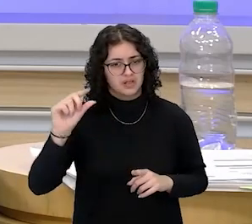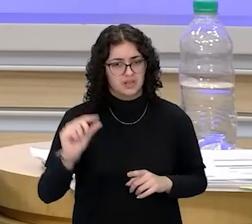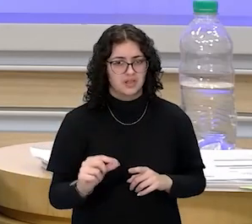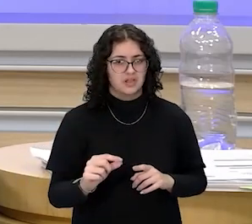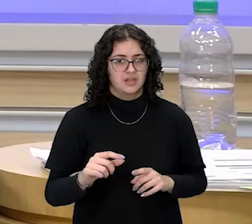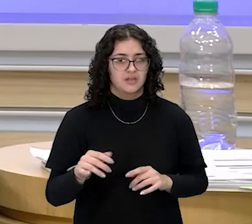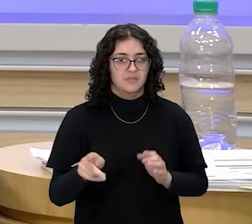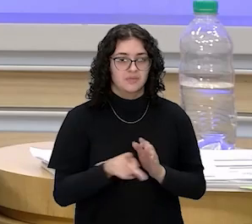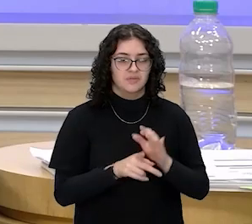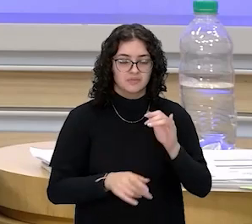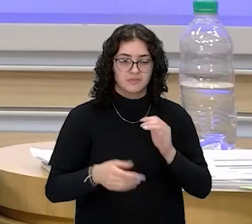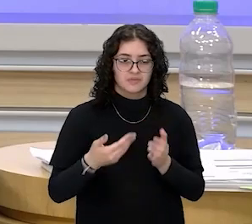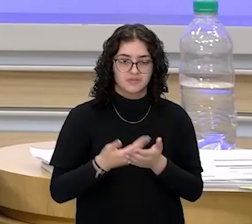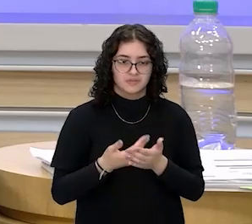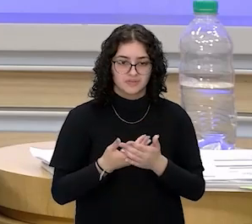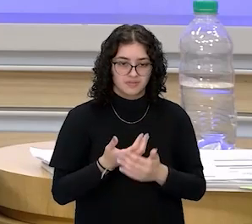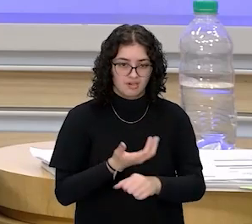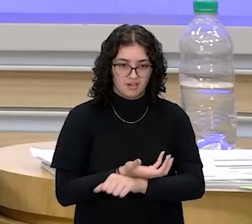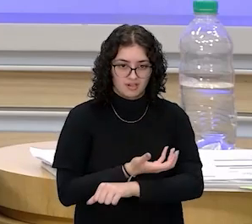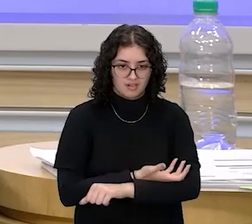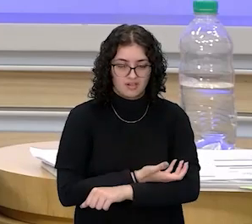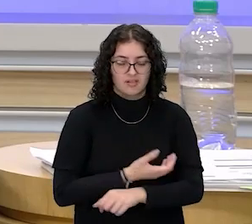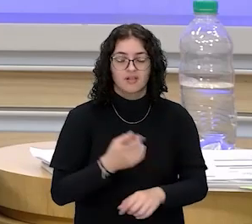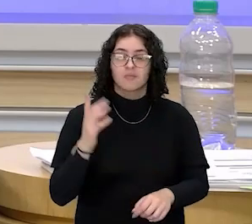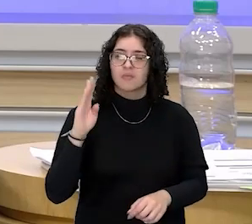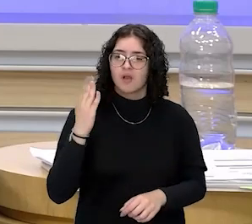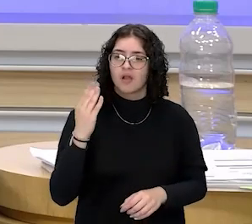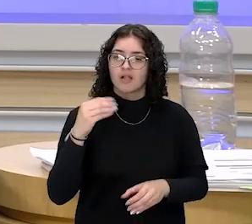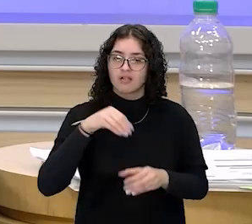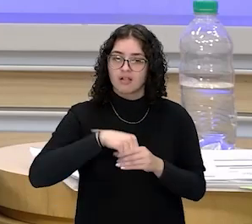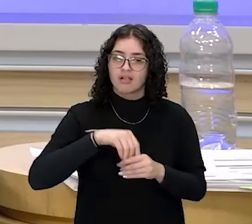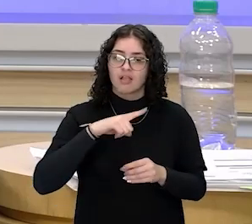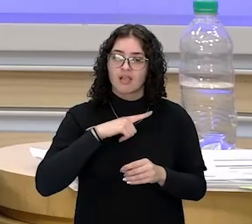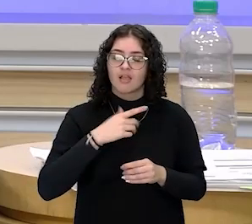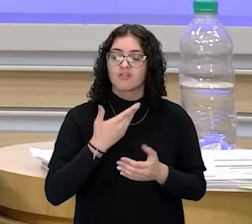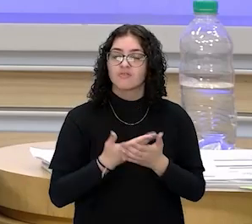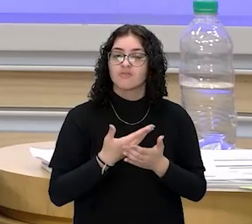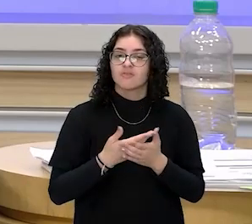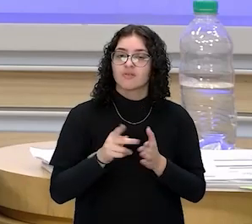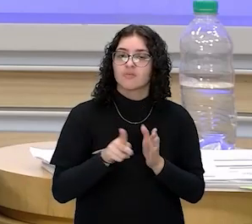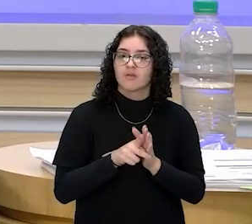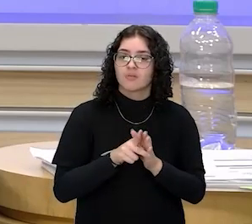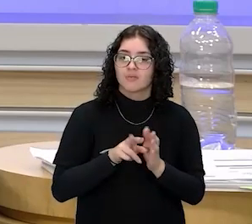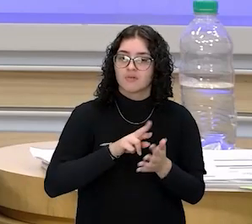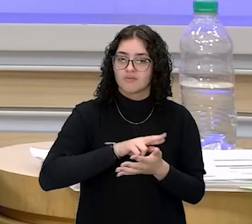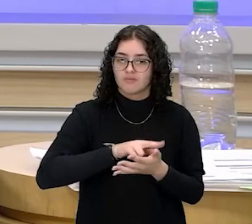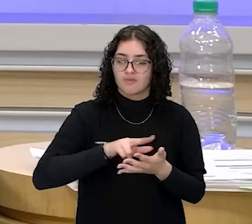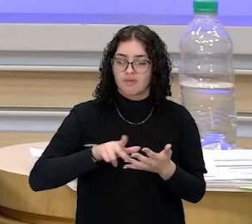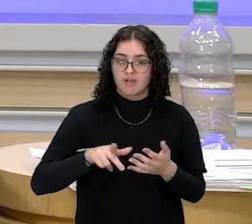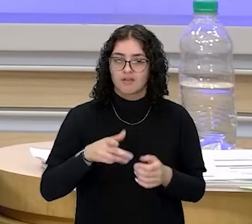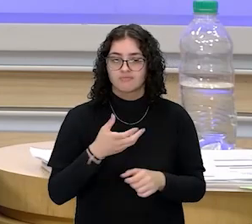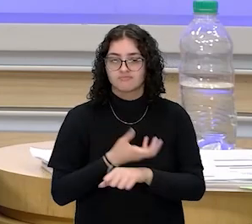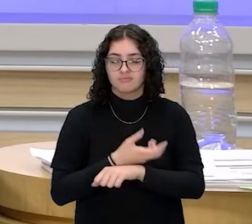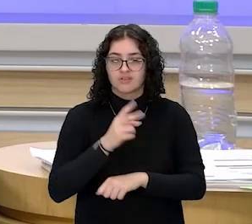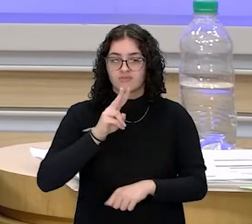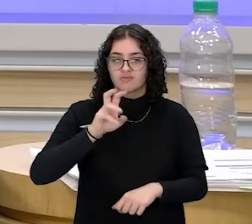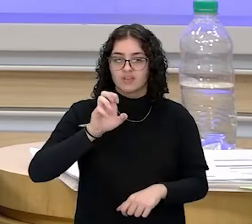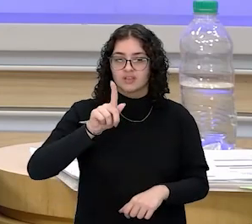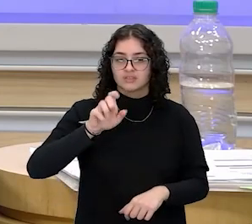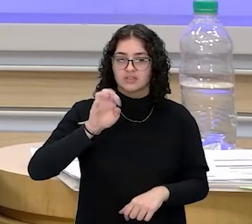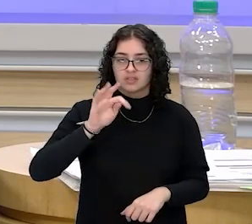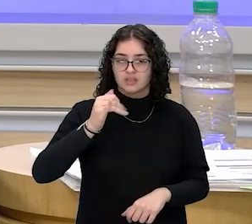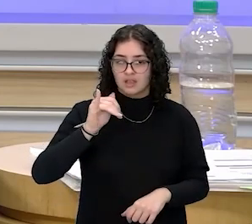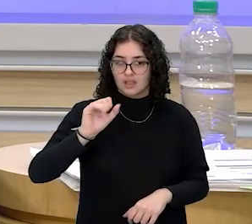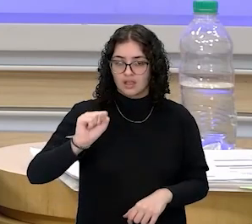de botânica. Botânica é a área da biologia que estuda os vegetais, tá certo? Que é uma área super ampla aí da